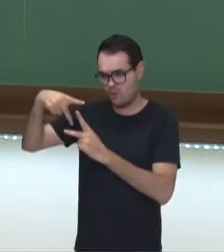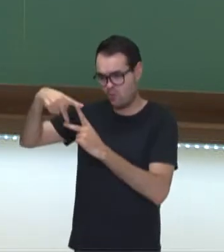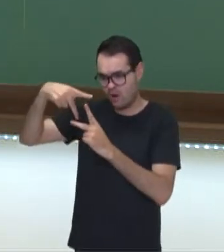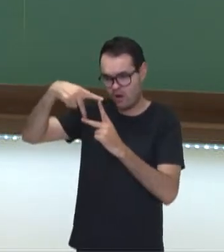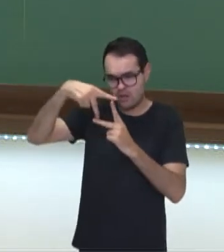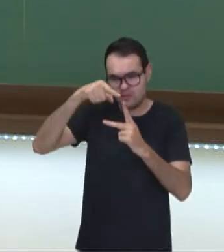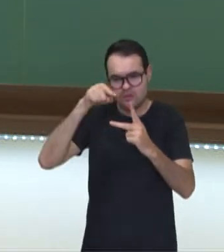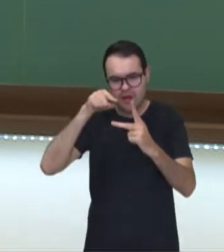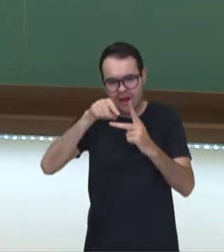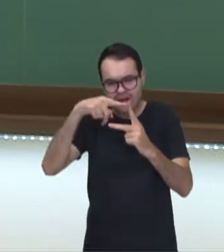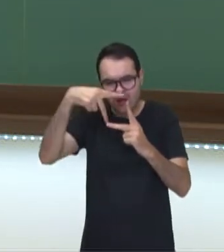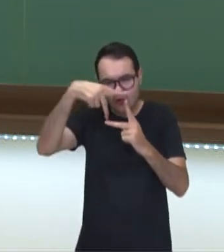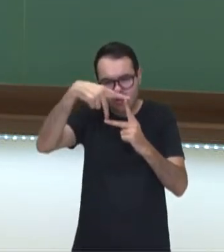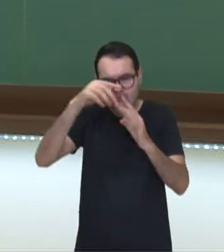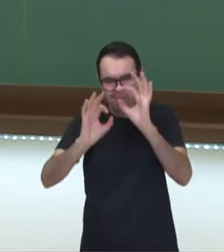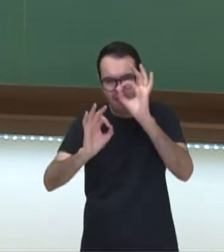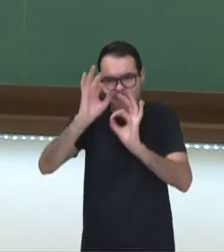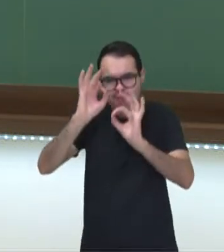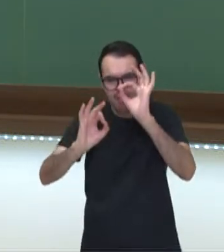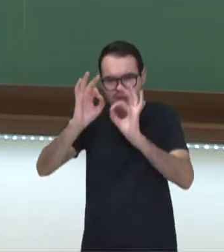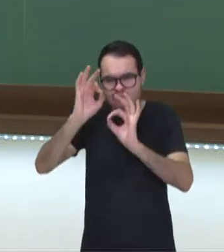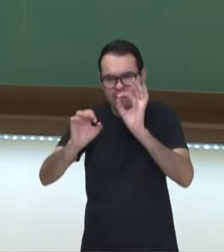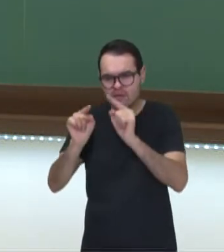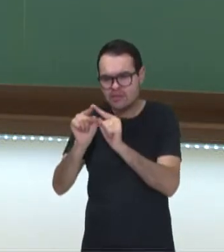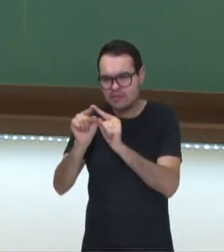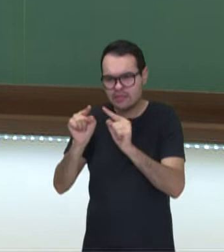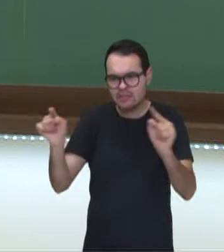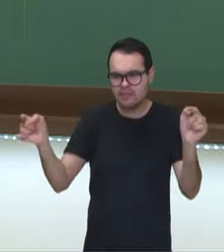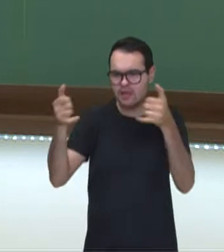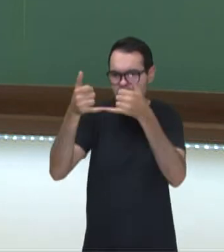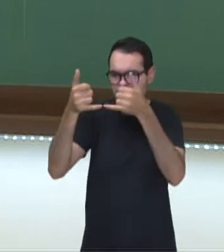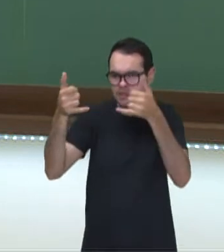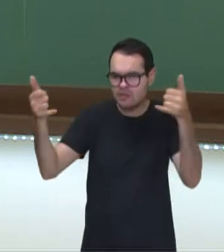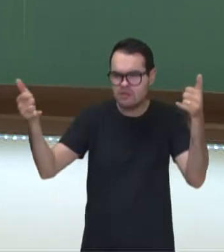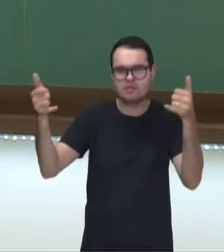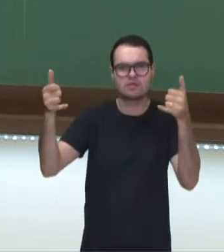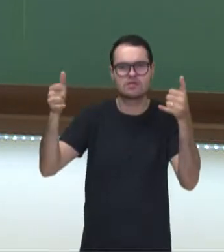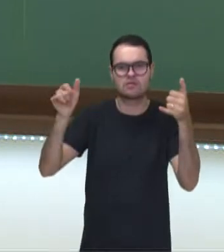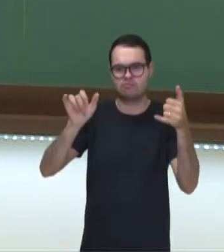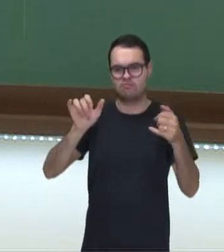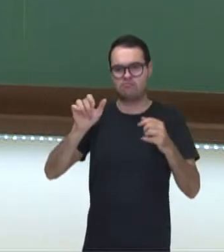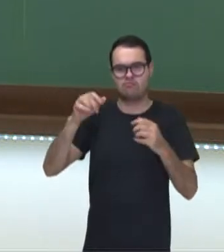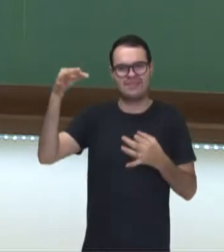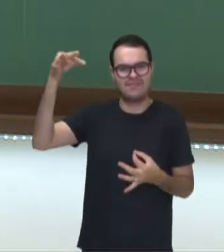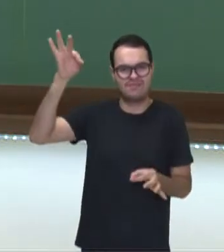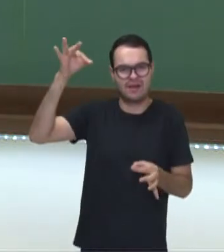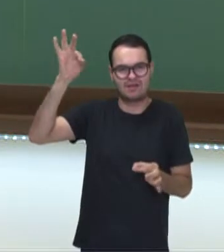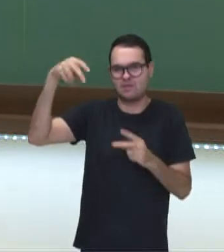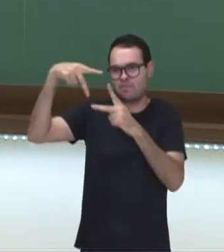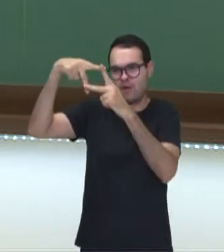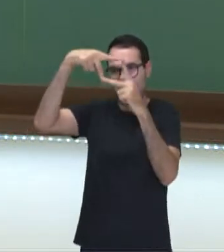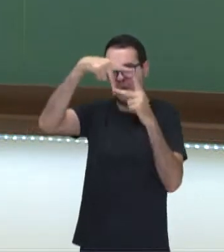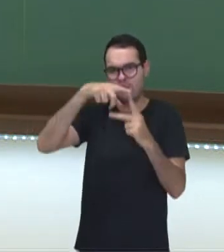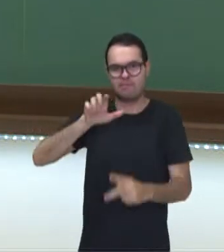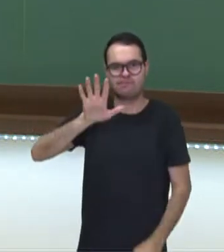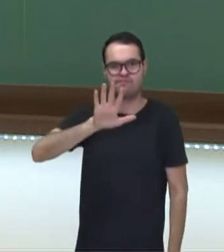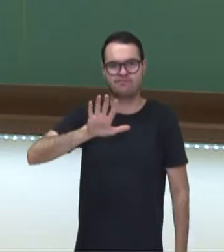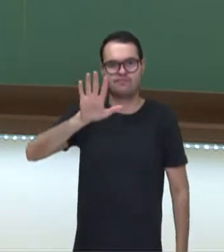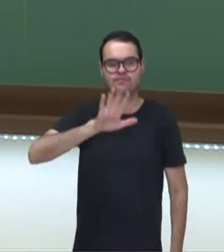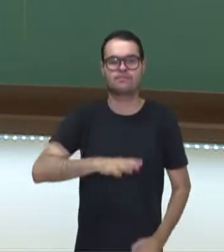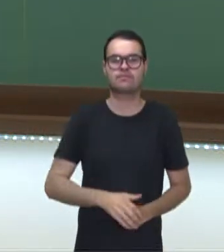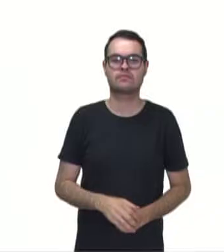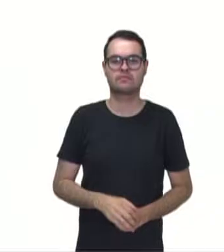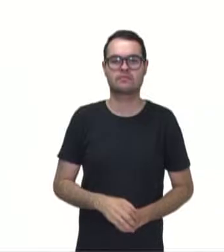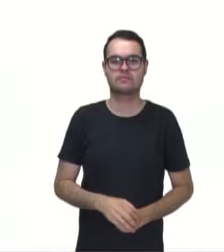quadrinhos que se organizam em linhas e se distribuem na página, por assim dizer. A